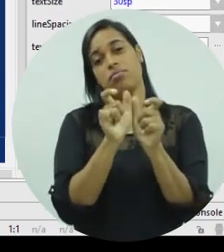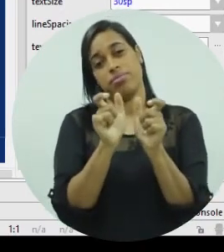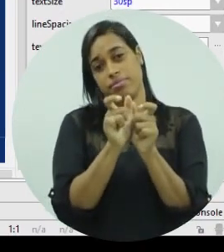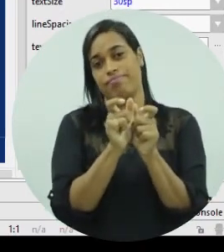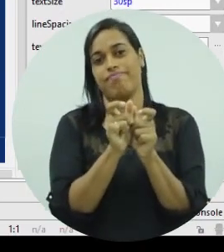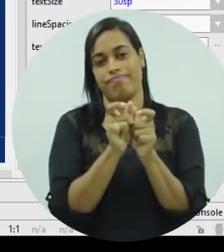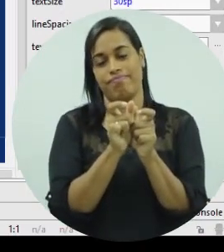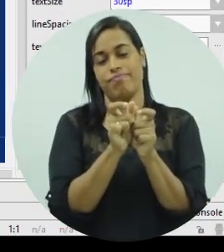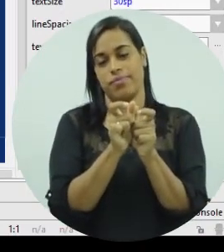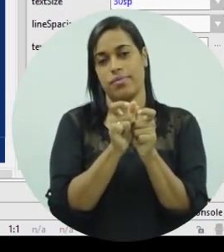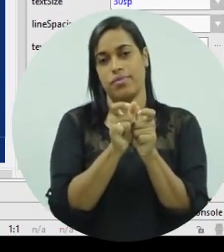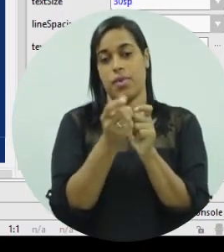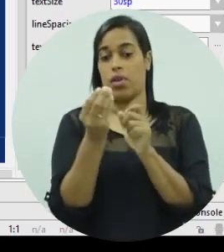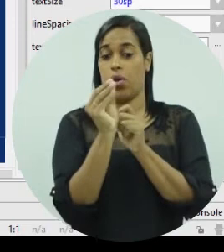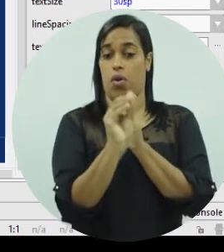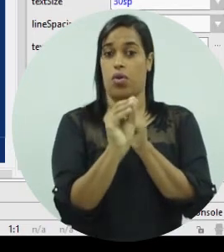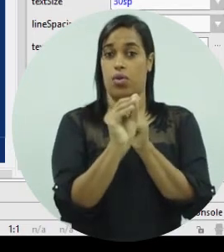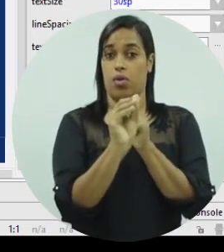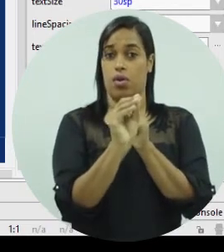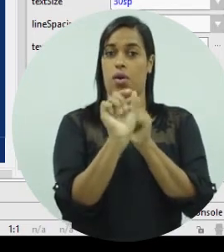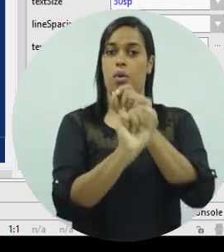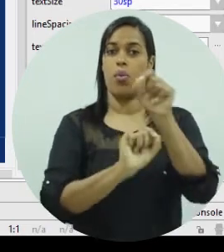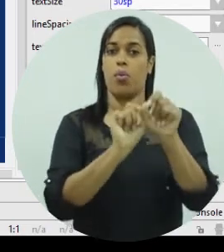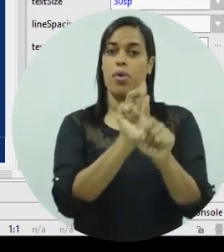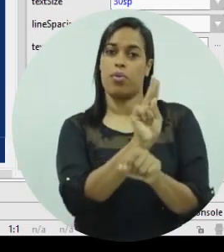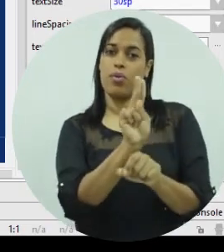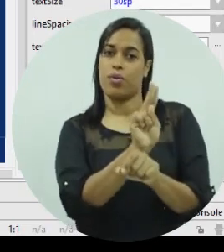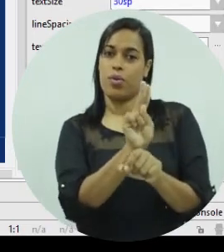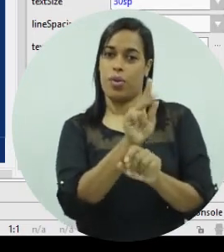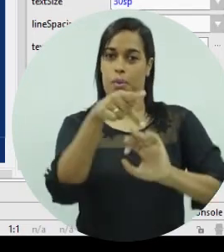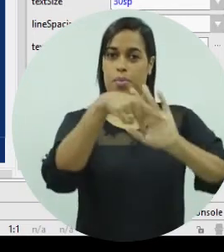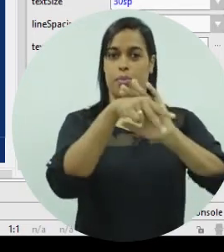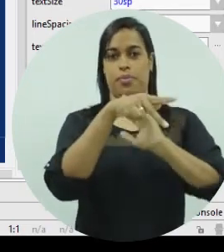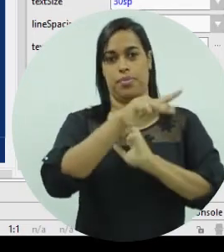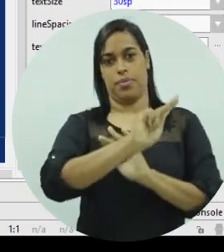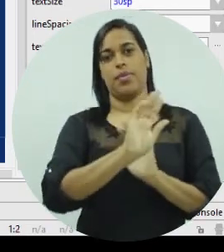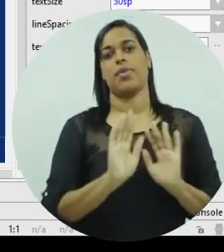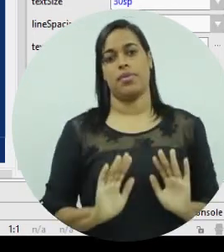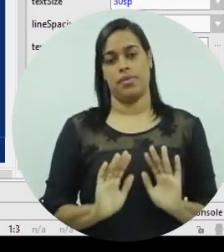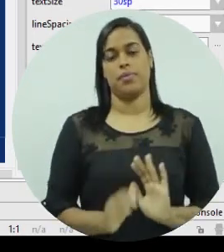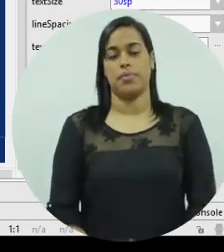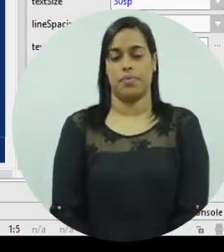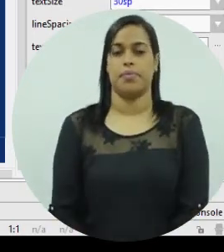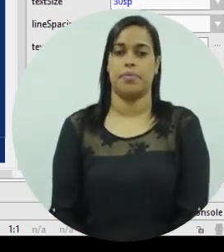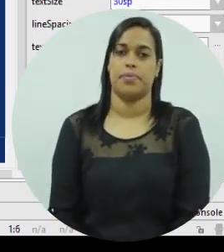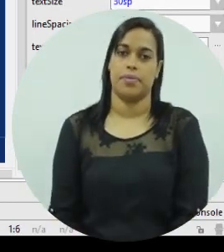e coloca um identificador para ele.